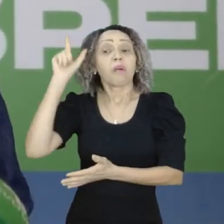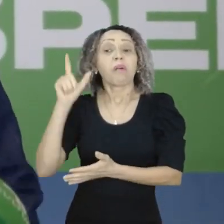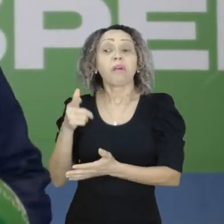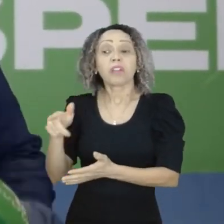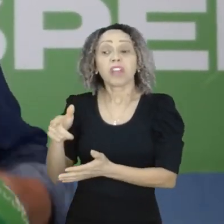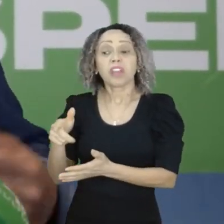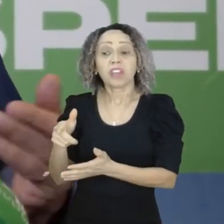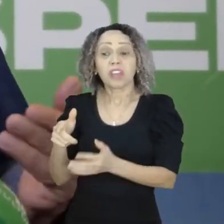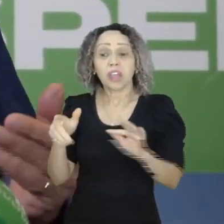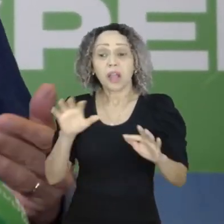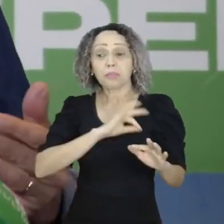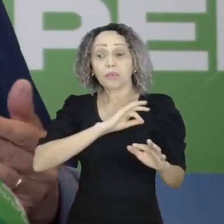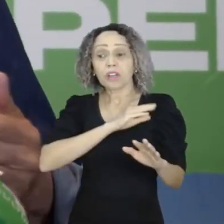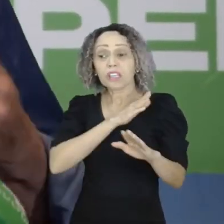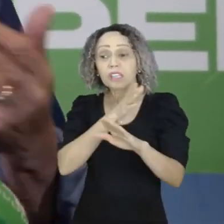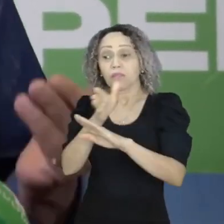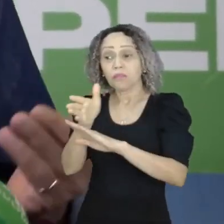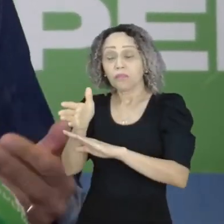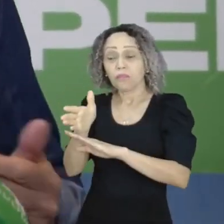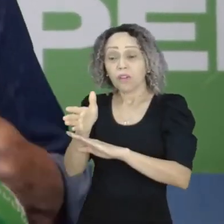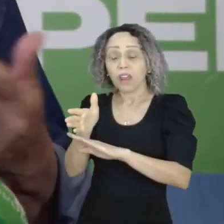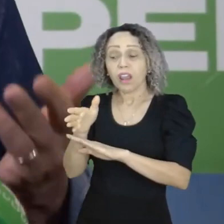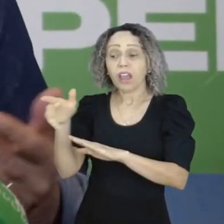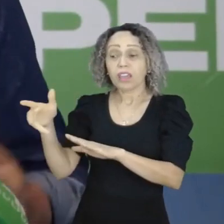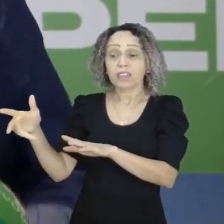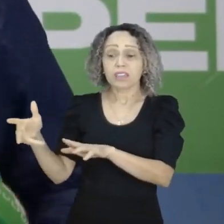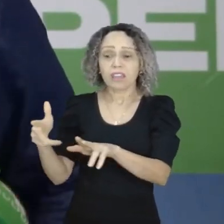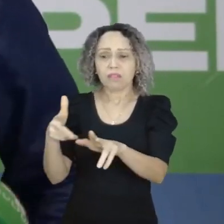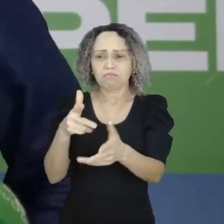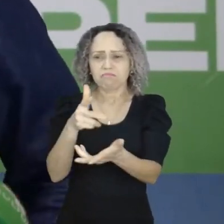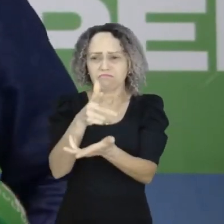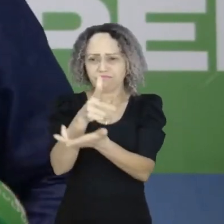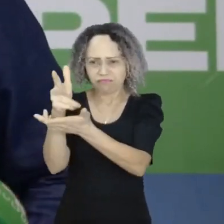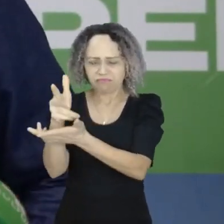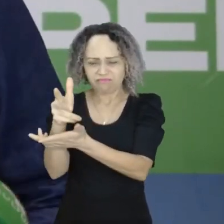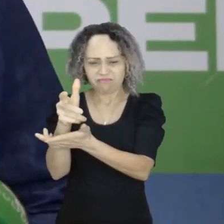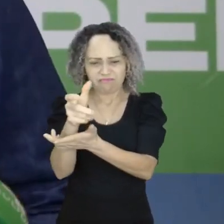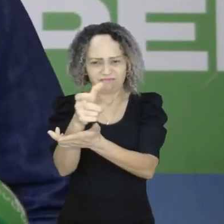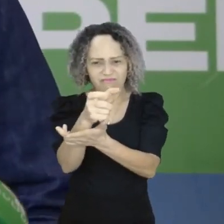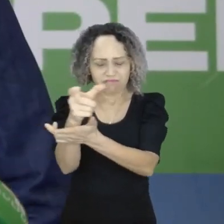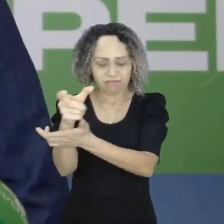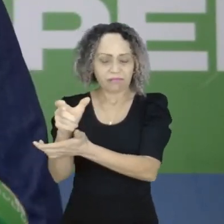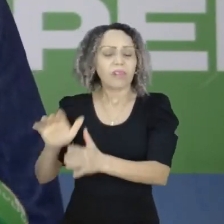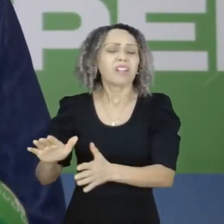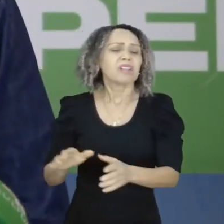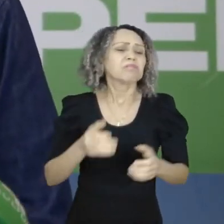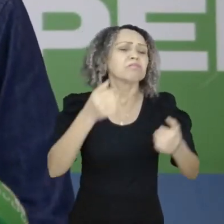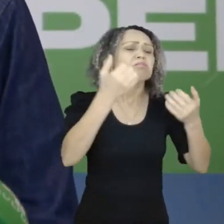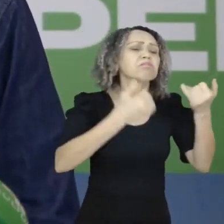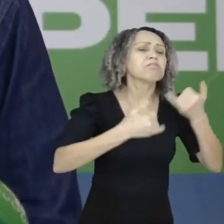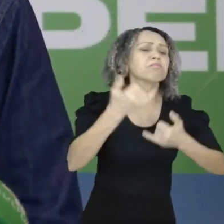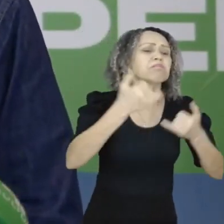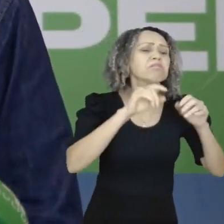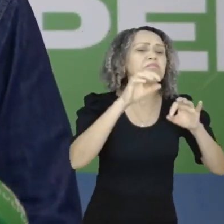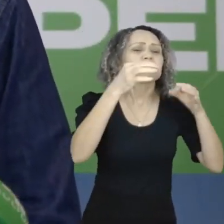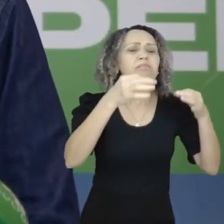Jeff é praticamente a fotografia, o resultado do que acontece no governo